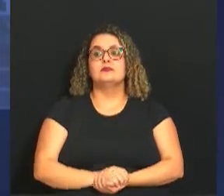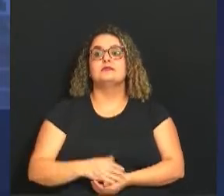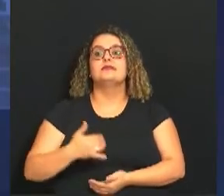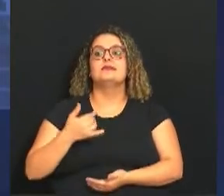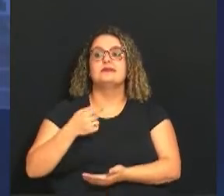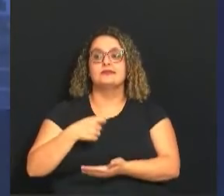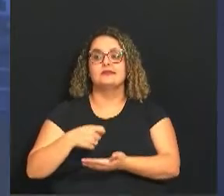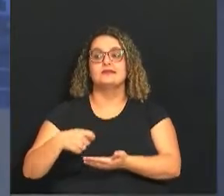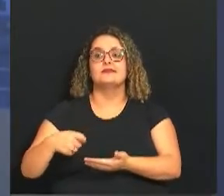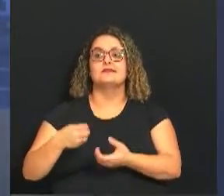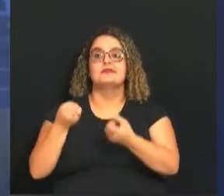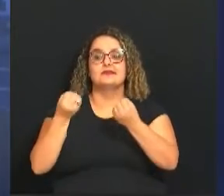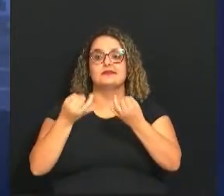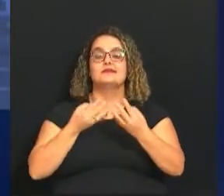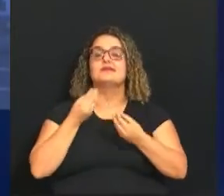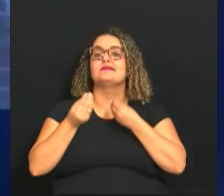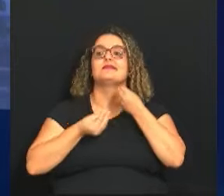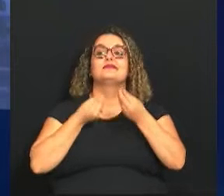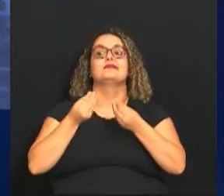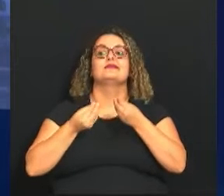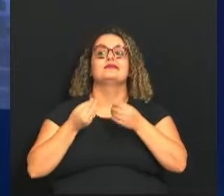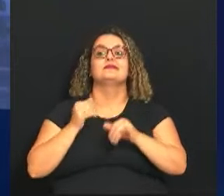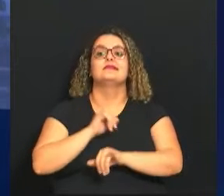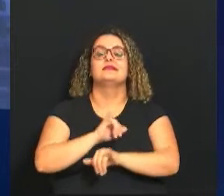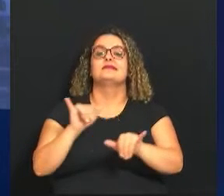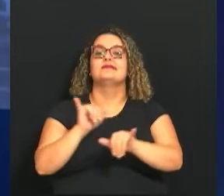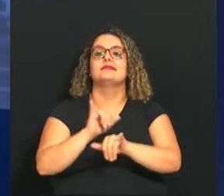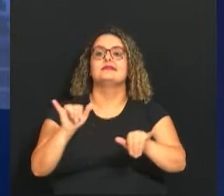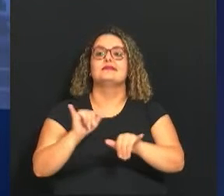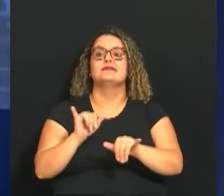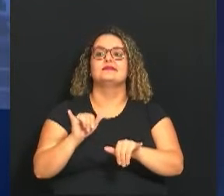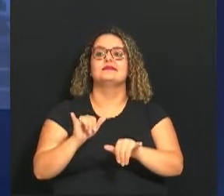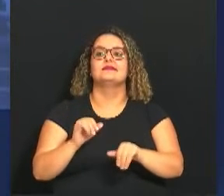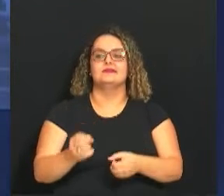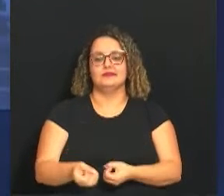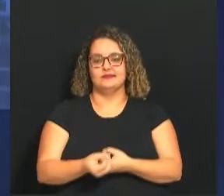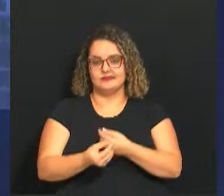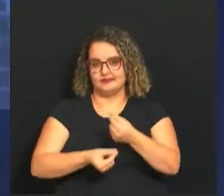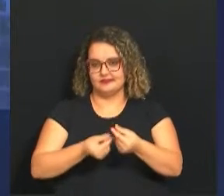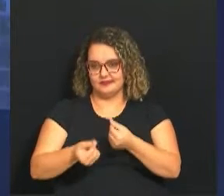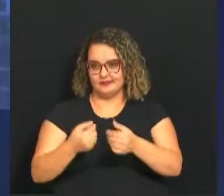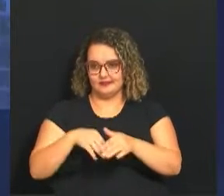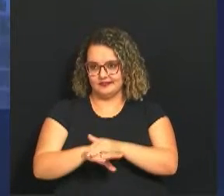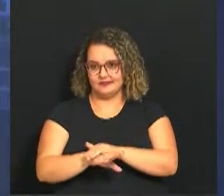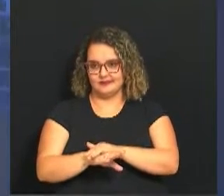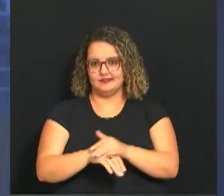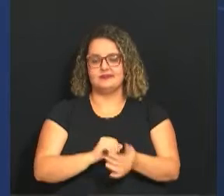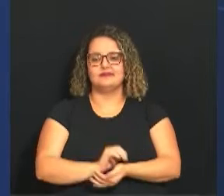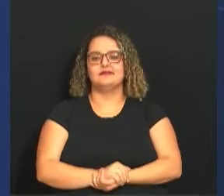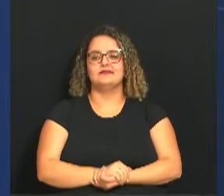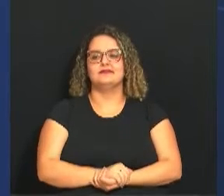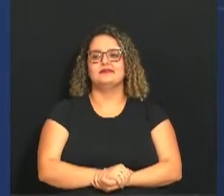te explica como declarar os seus investimentos no imposto de renda.